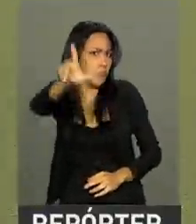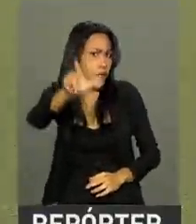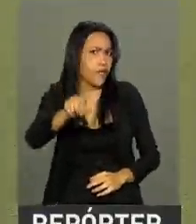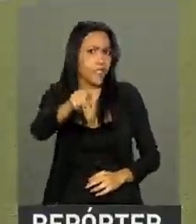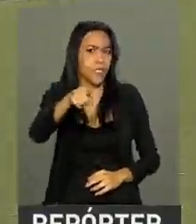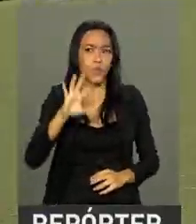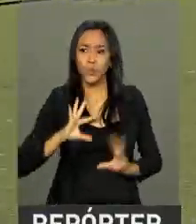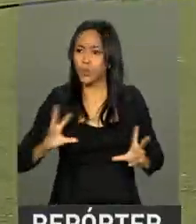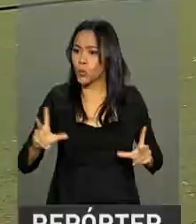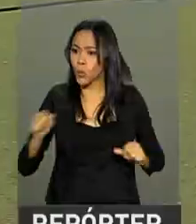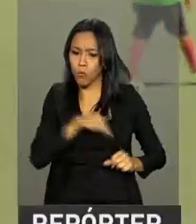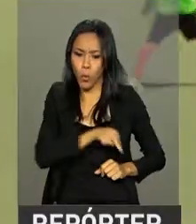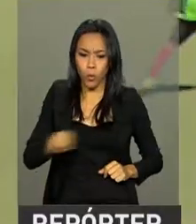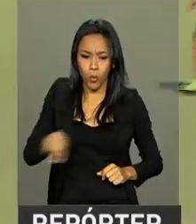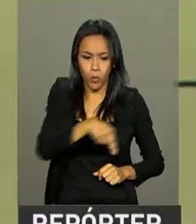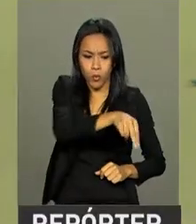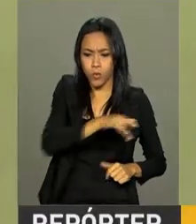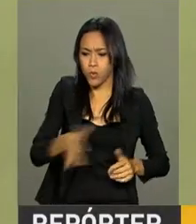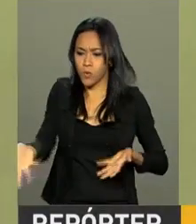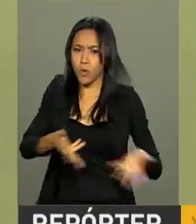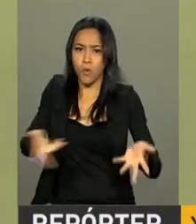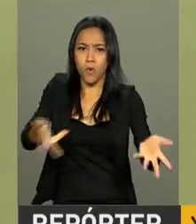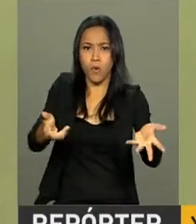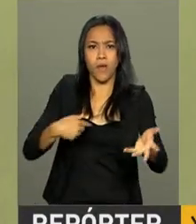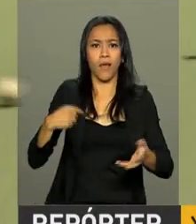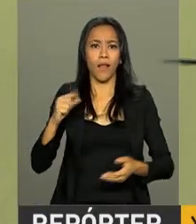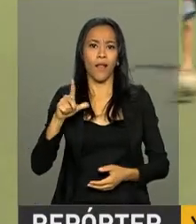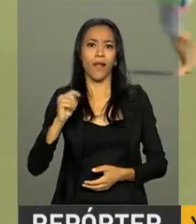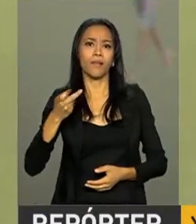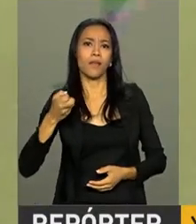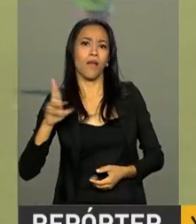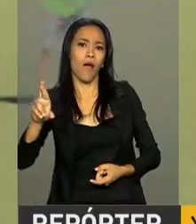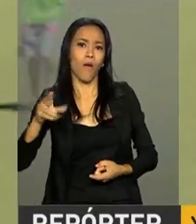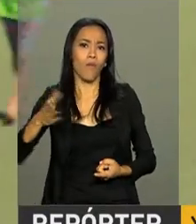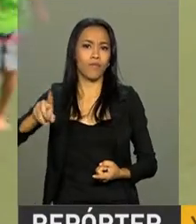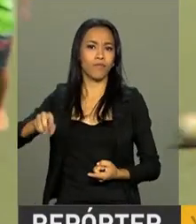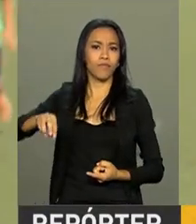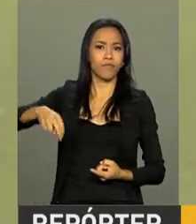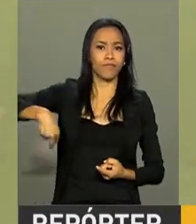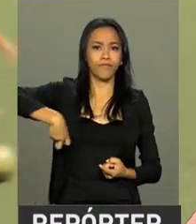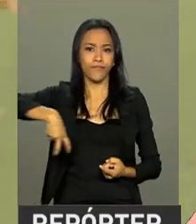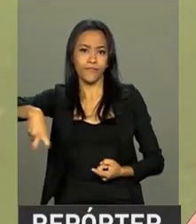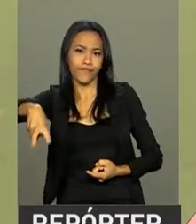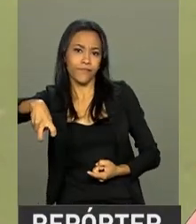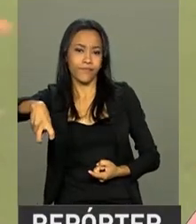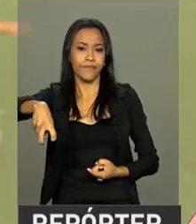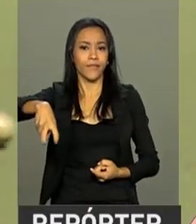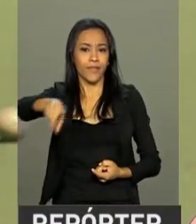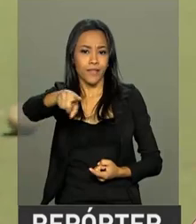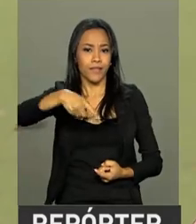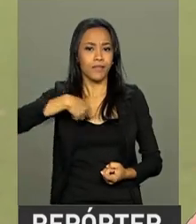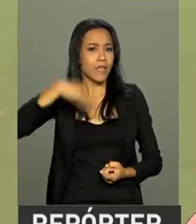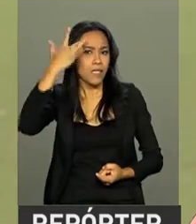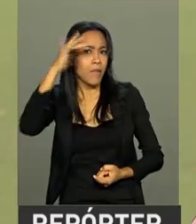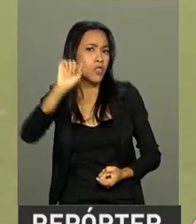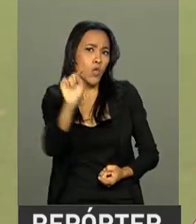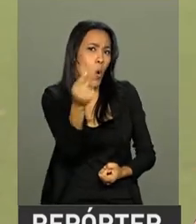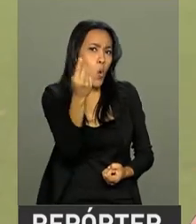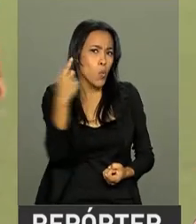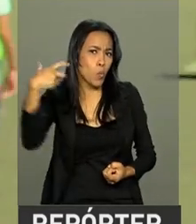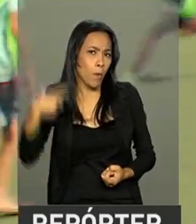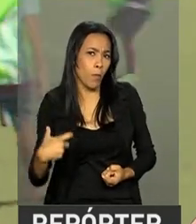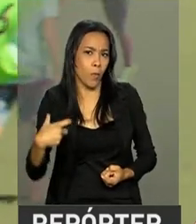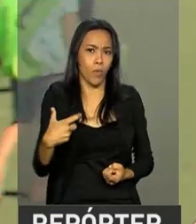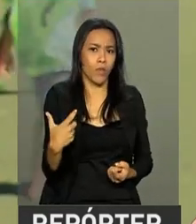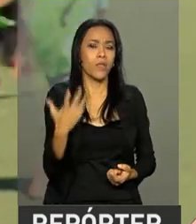joga em todas as posições que o lateral ponta que tem a praça juarez futebol pode saber só uma uma posição